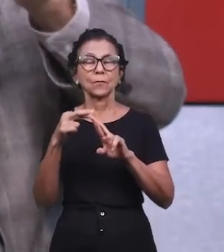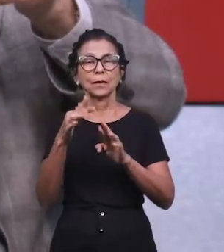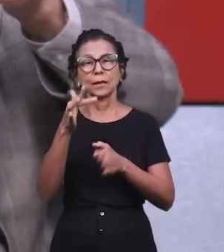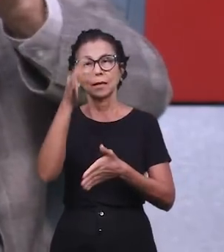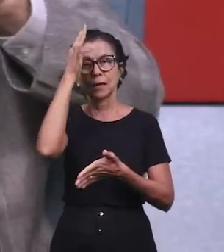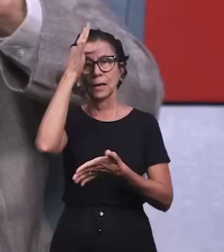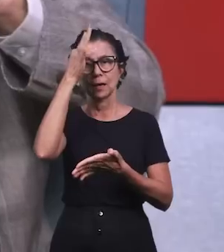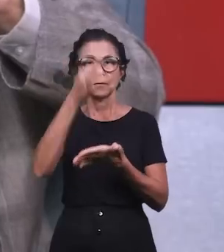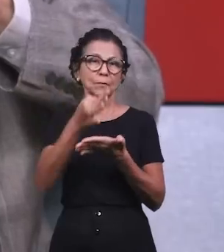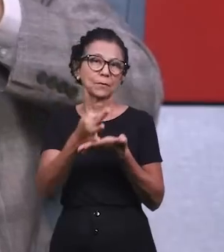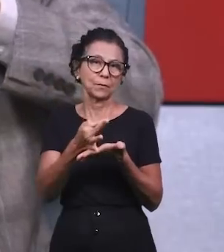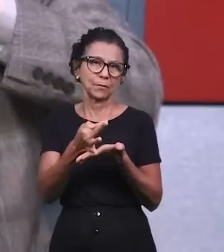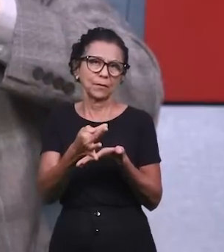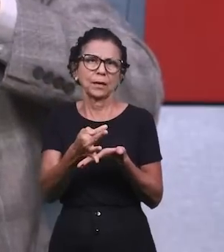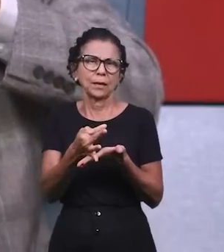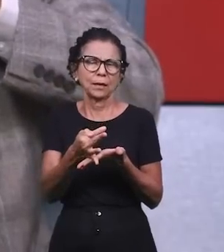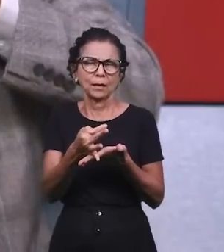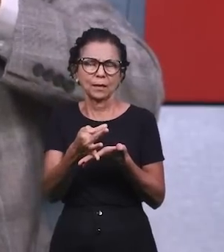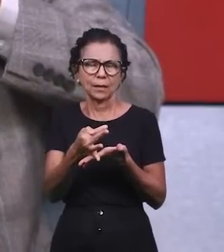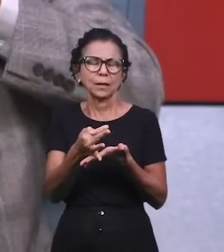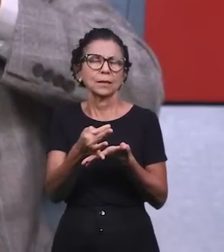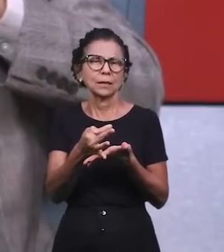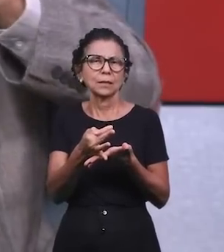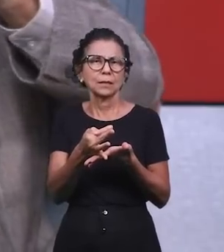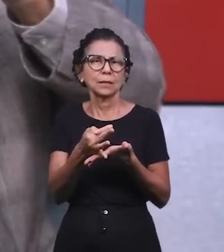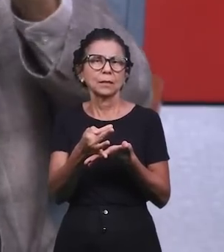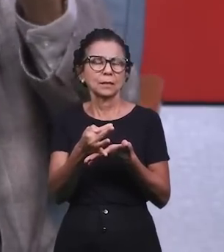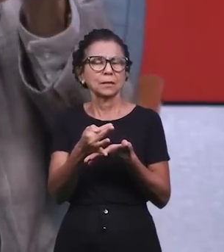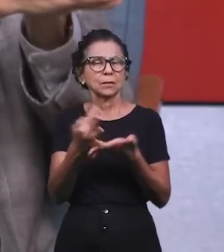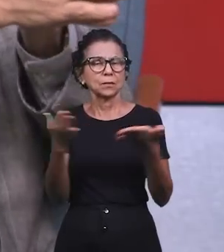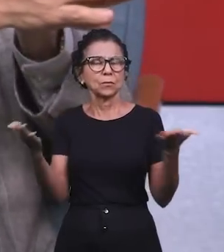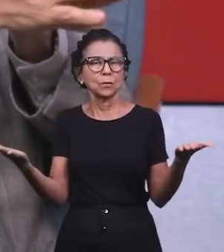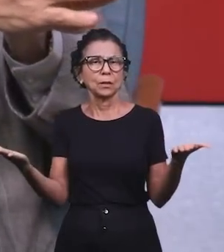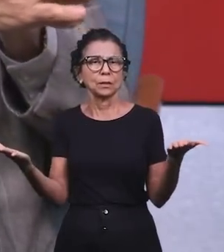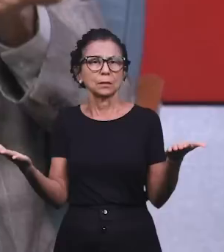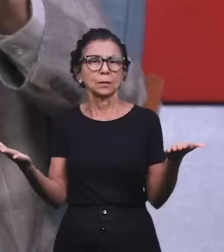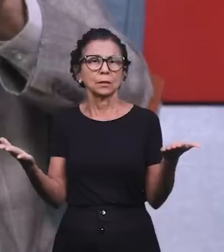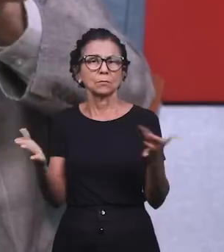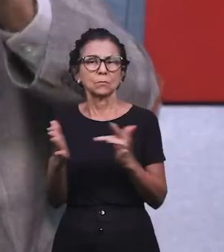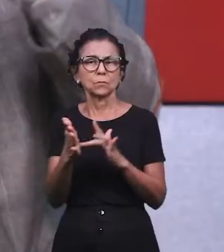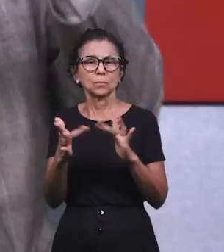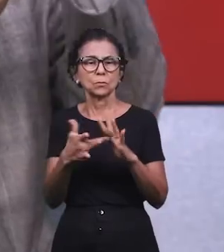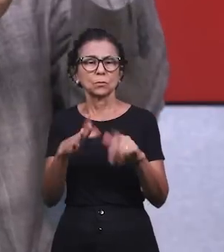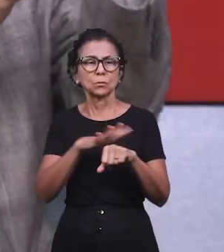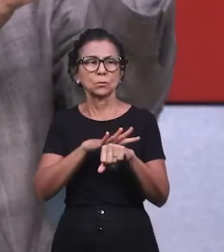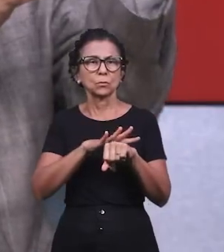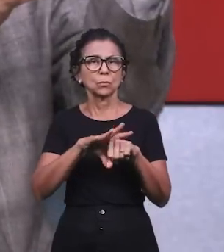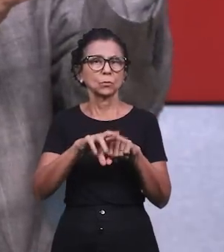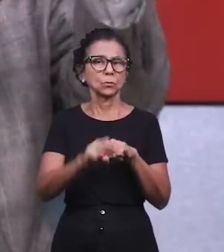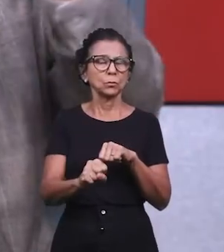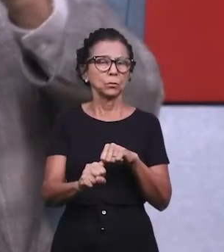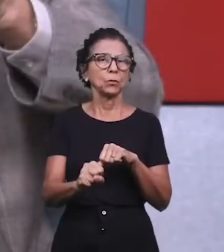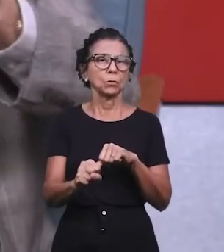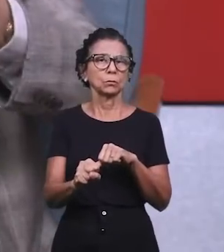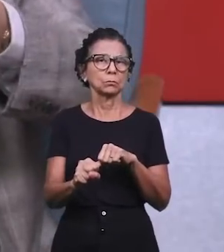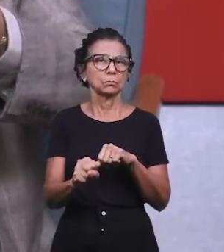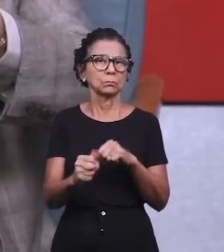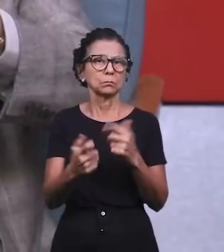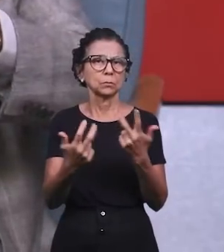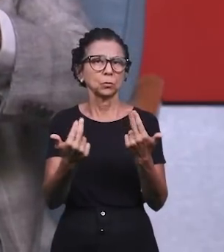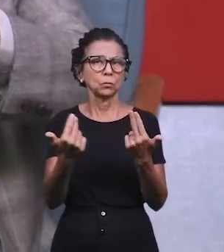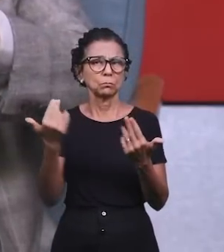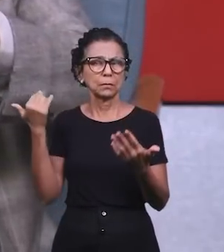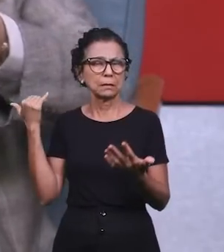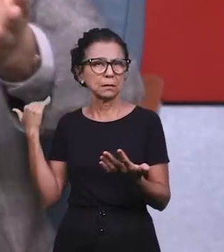Por que ele menciona a fé? Ora, mas Jesus curou, como curou todos os outros. Vocês